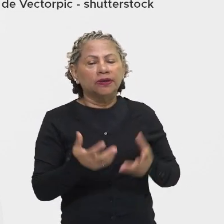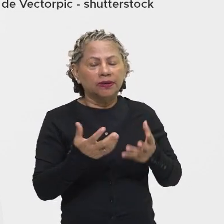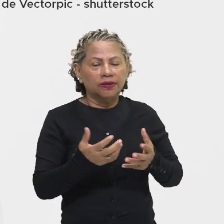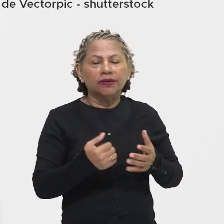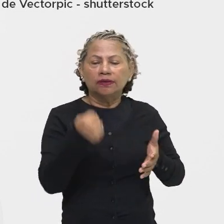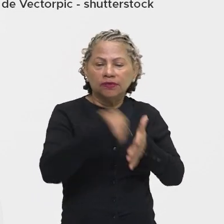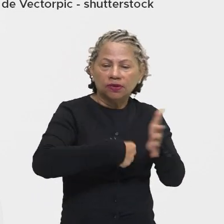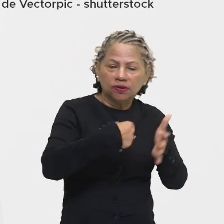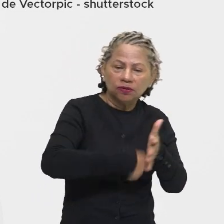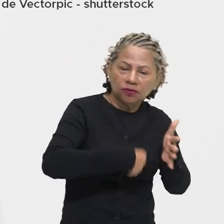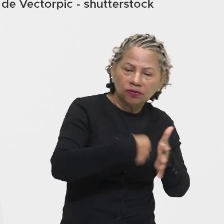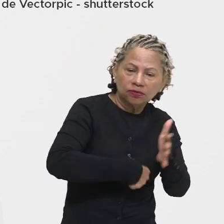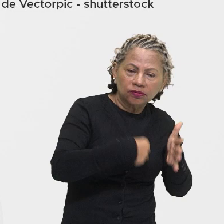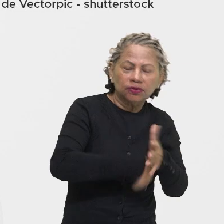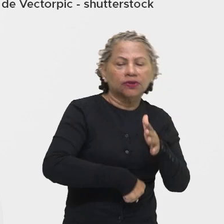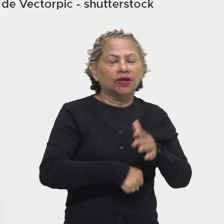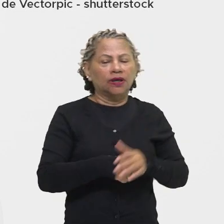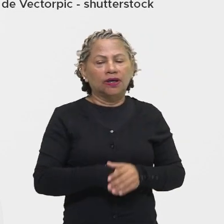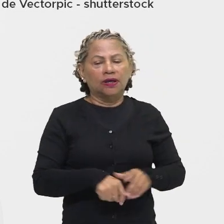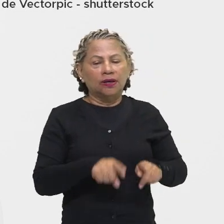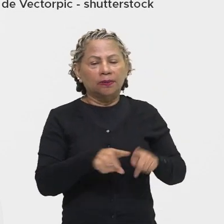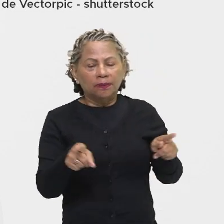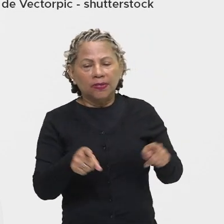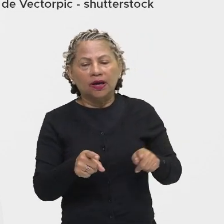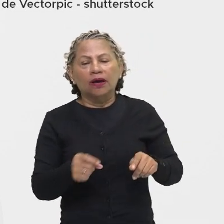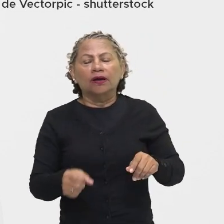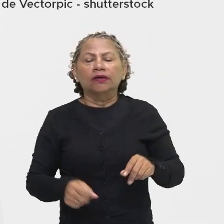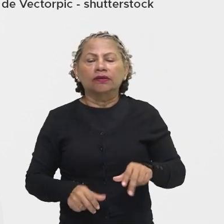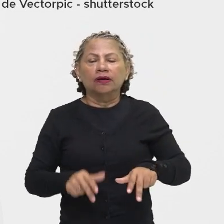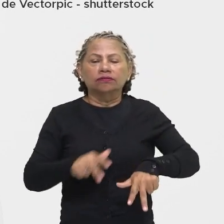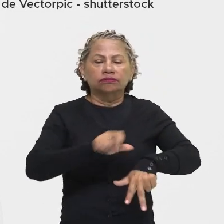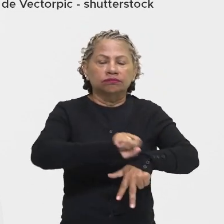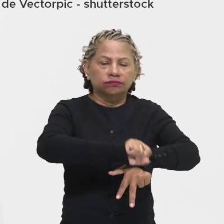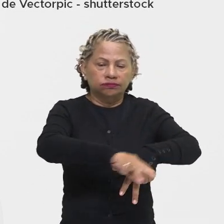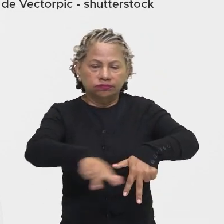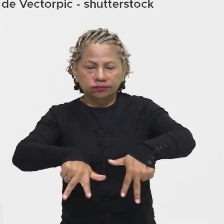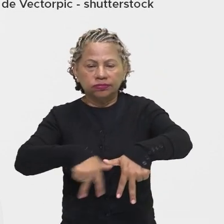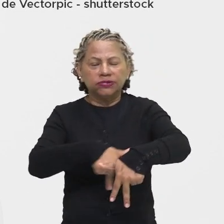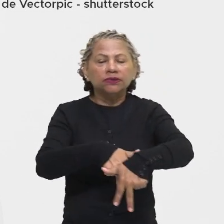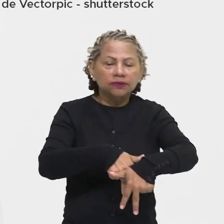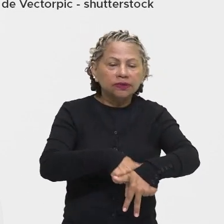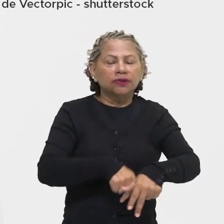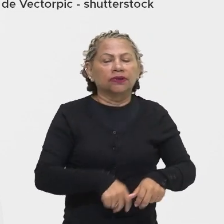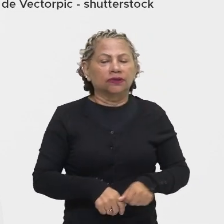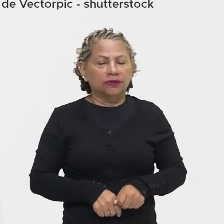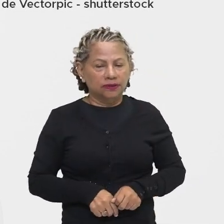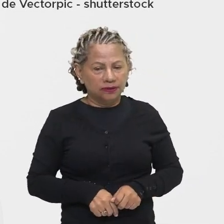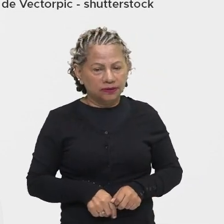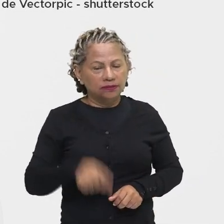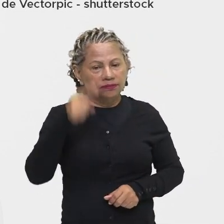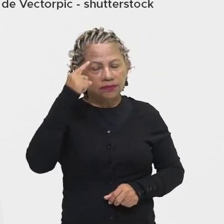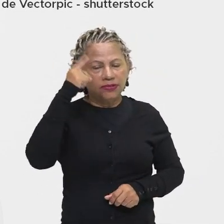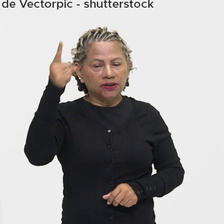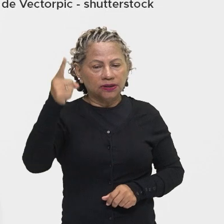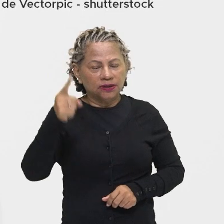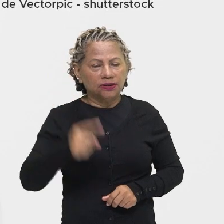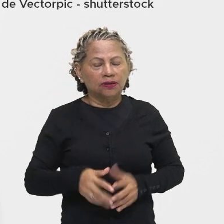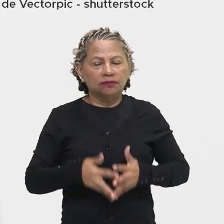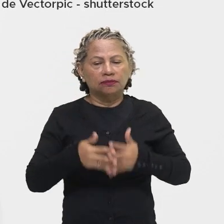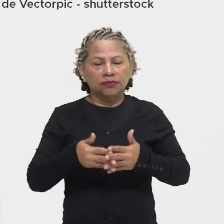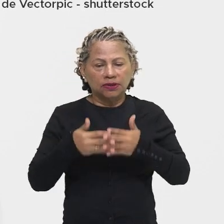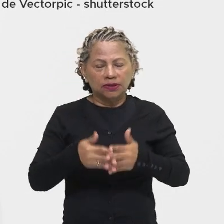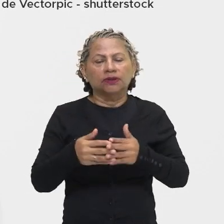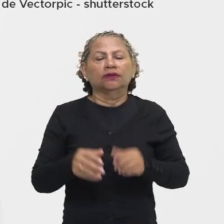podem lançar mão de meios ilegais para defesas de suas ideias, confundindo assim